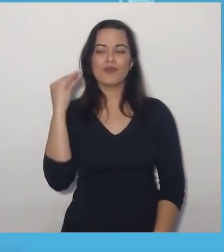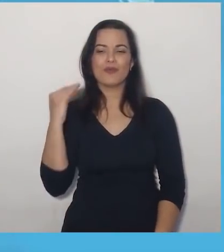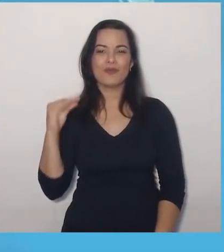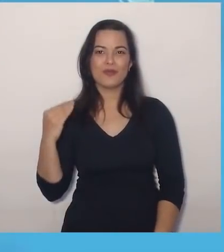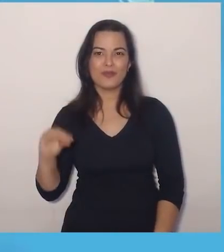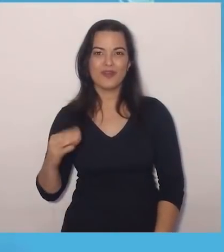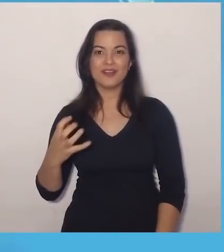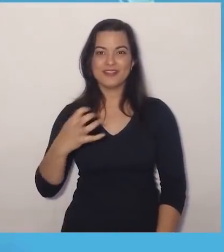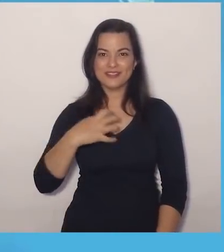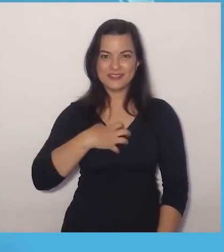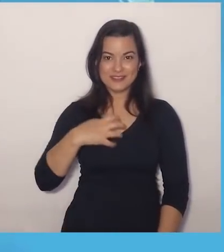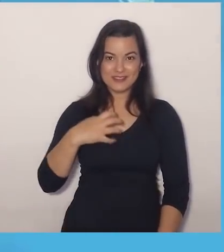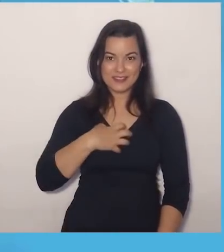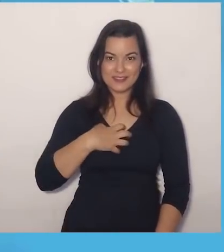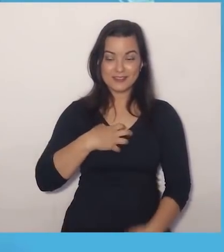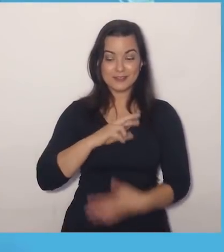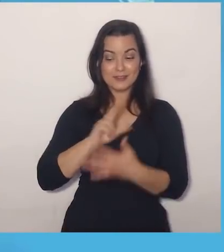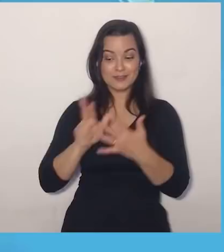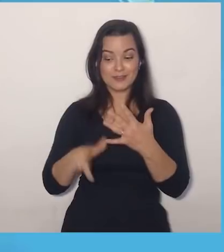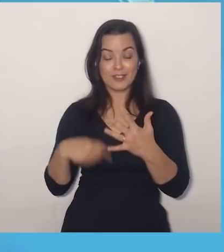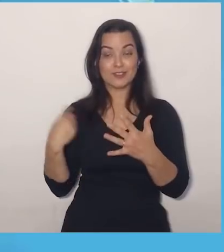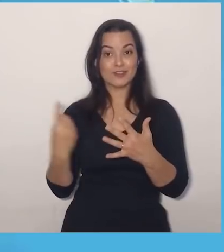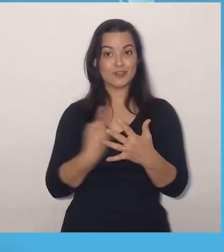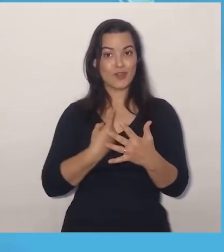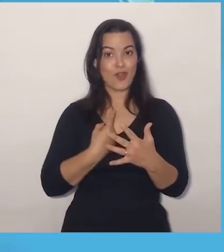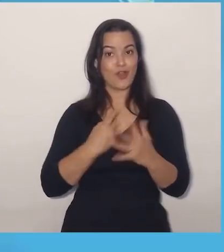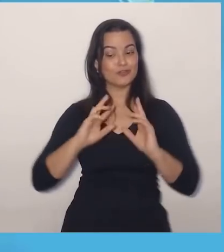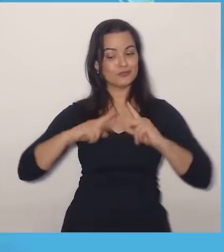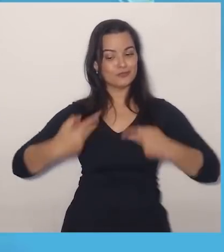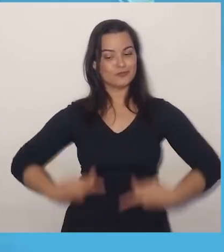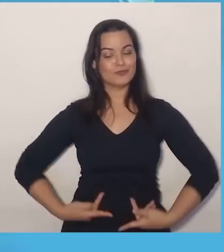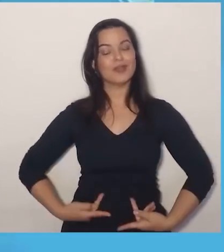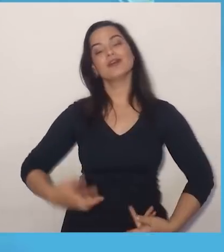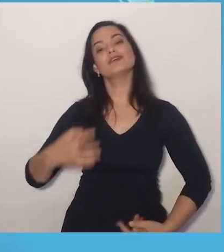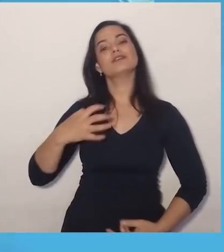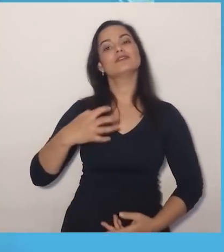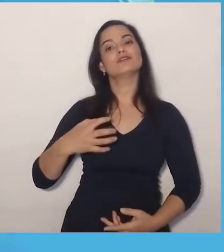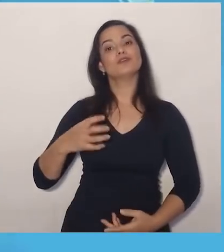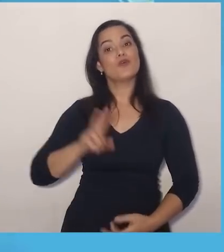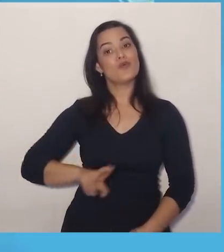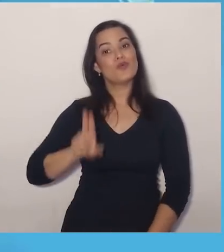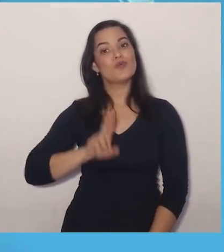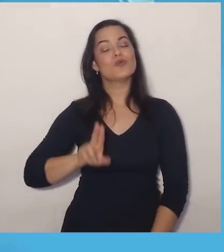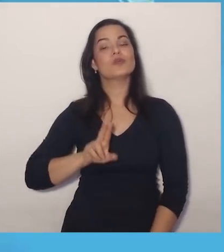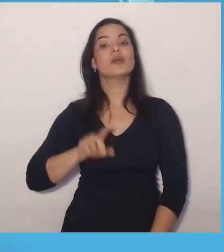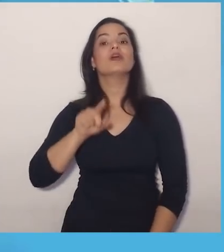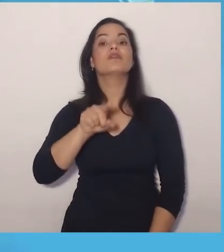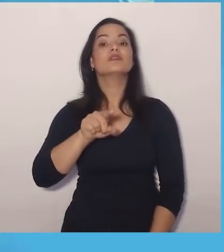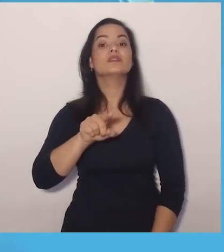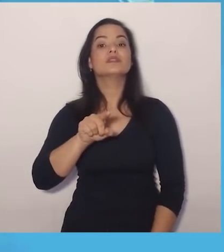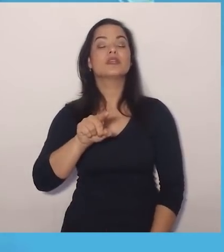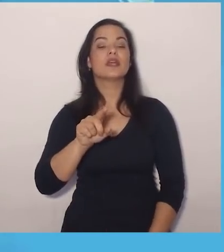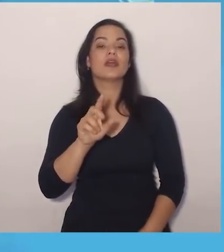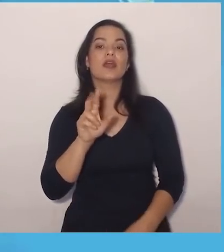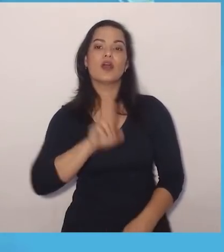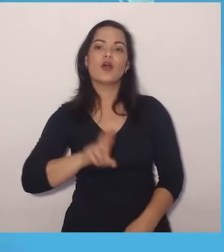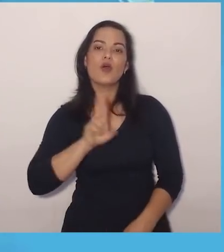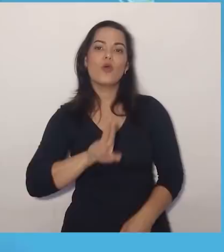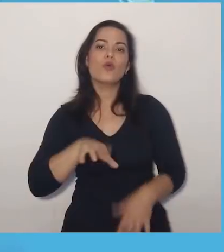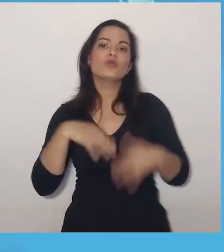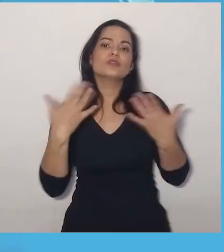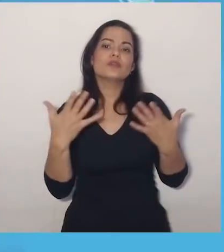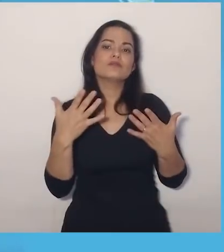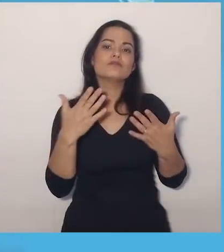os sentidos que nós temos na nossa espécie e em quais atividades do dia a dia você utiliza esse